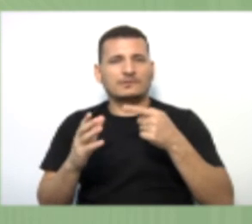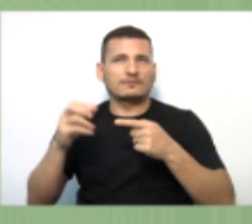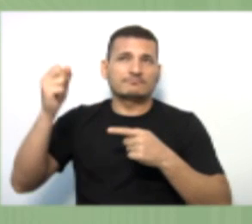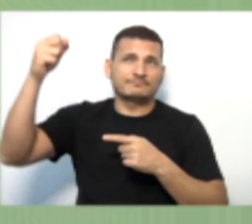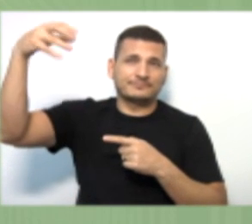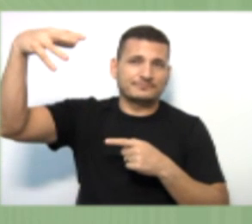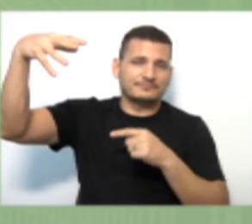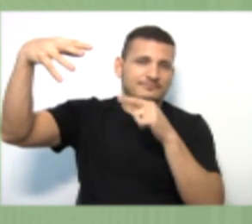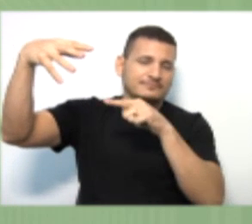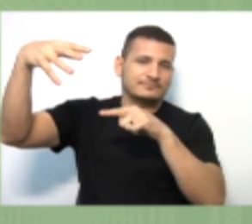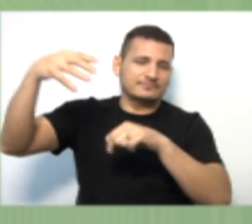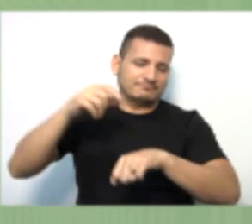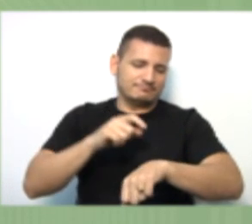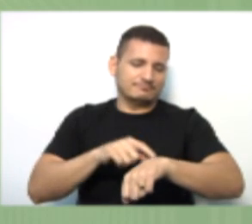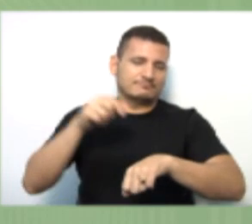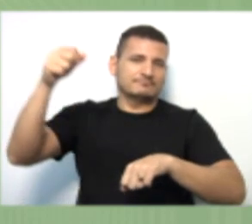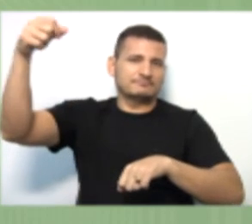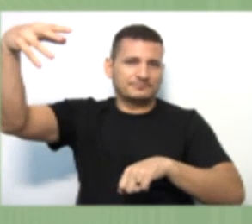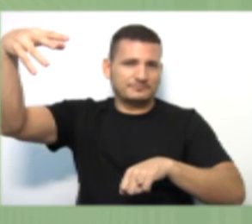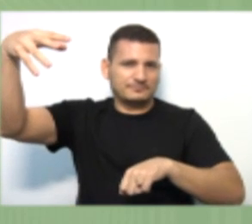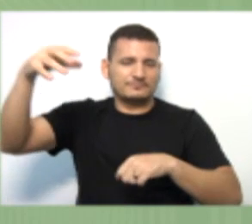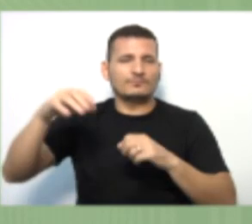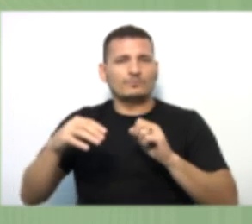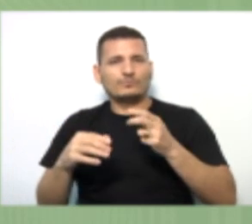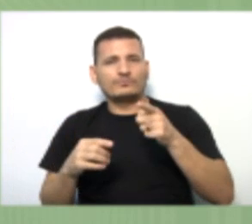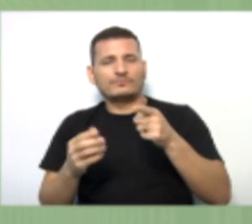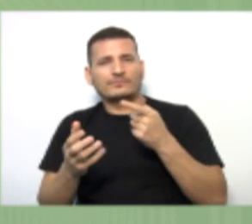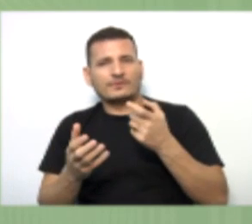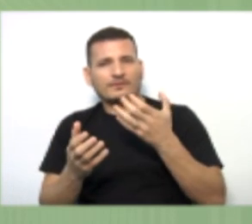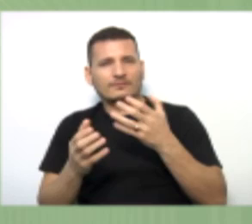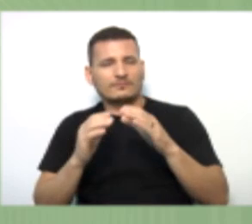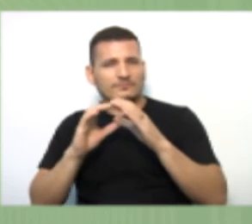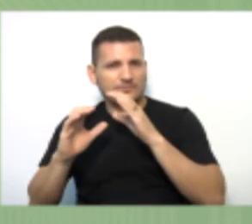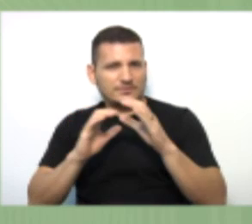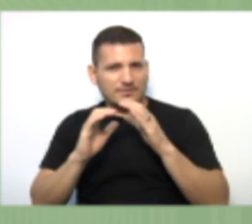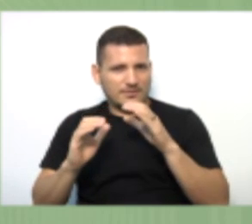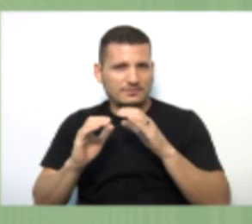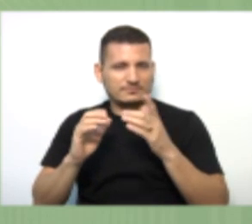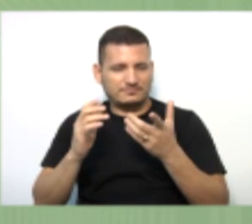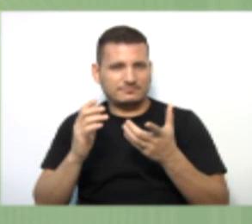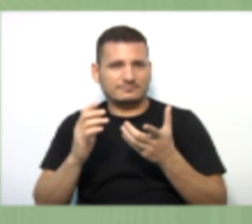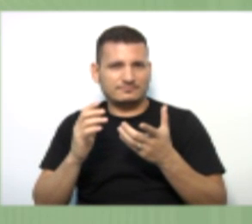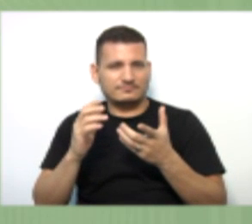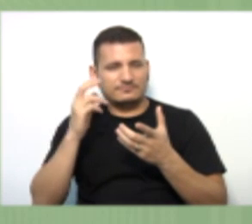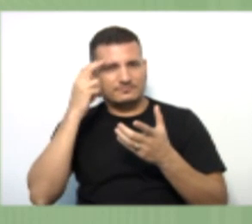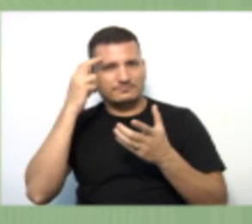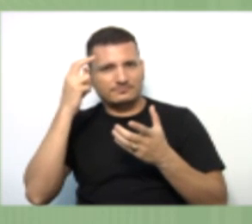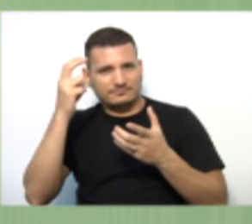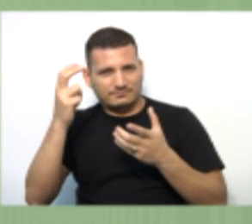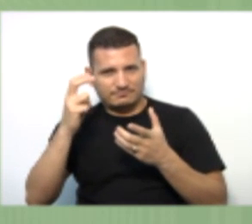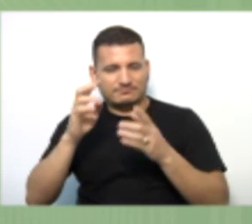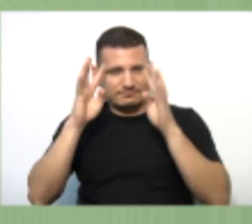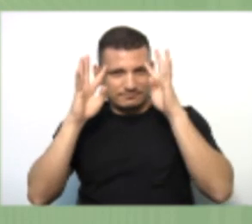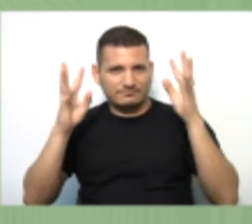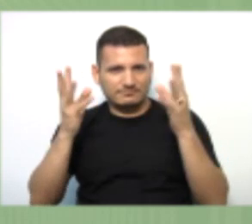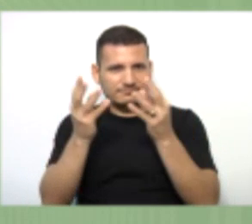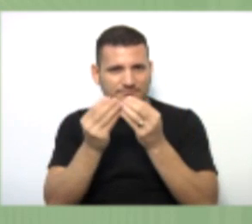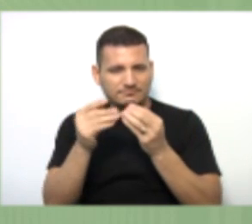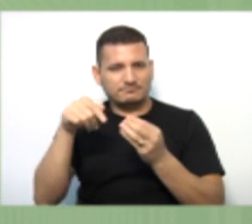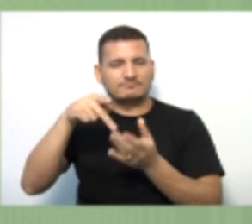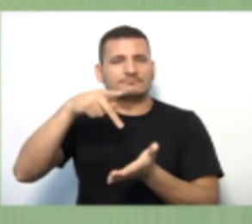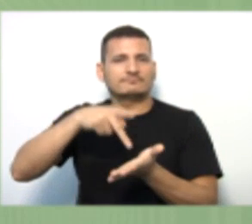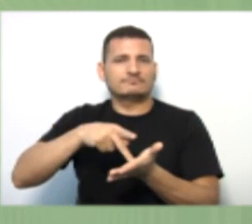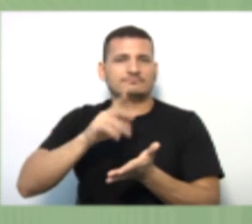à distância de onde você está viajando, ou se você quer se comunicar com a inteligência artificial, tá? Que isso aí já é fato na nossa